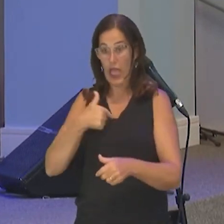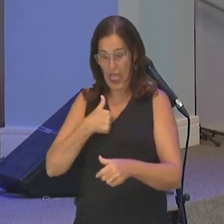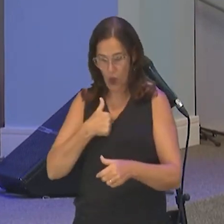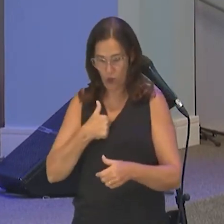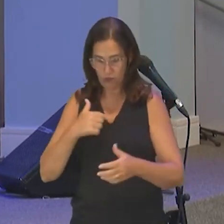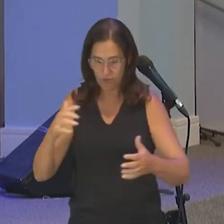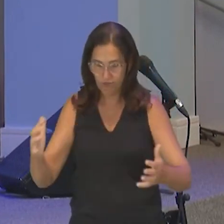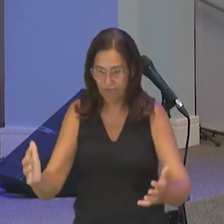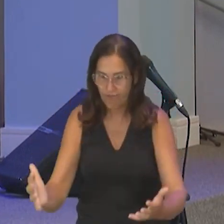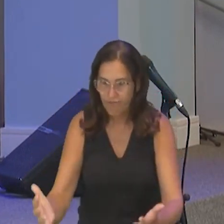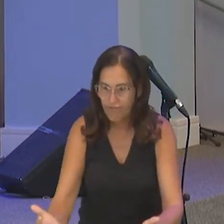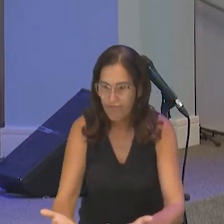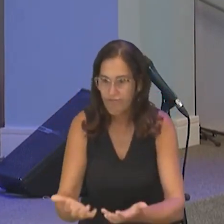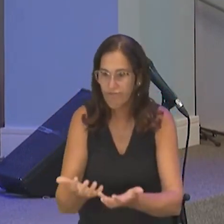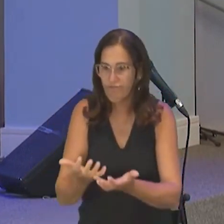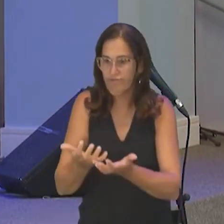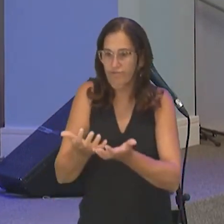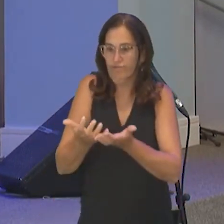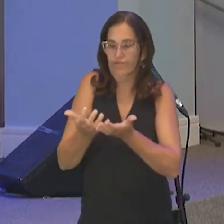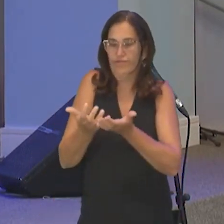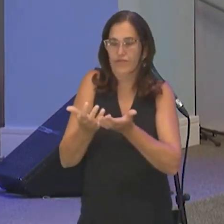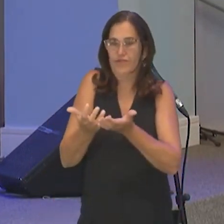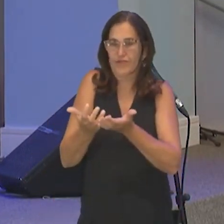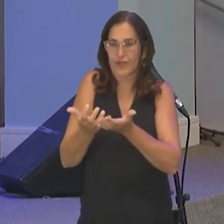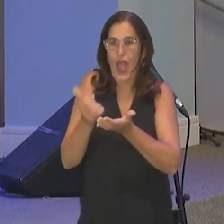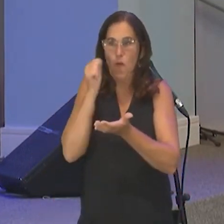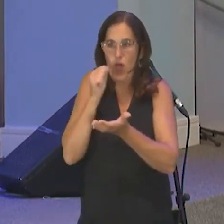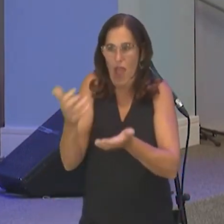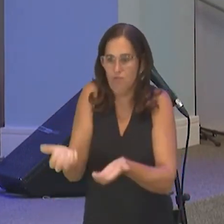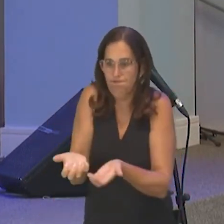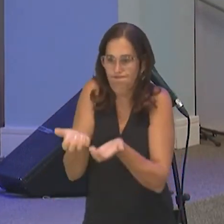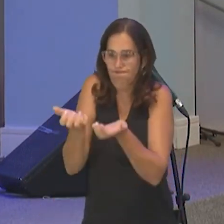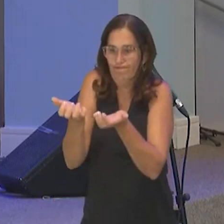então, me abaixei novamente e peguei aquela mulher.